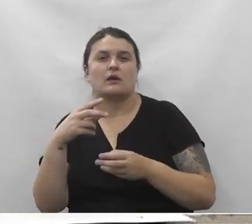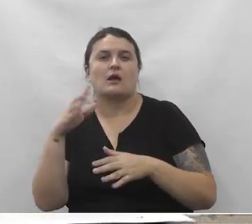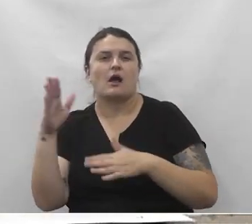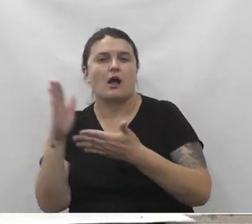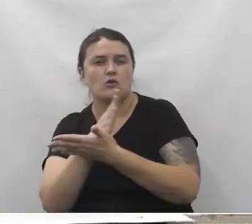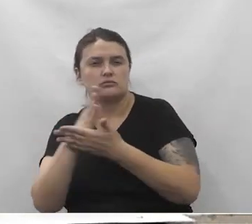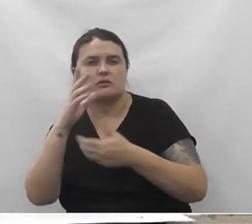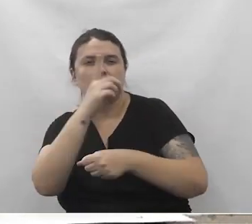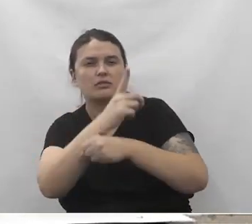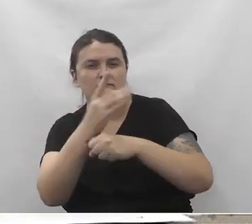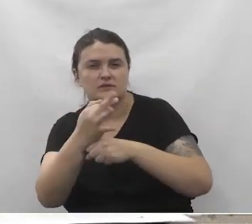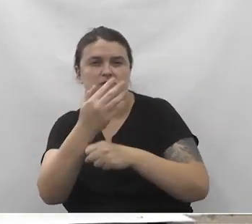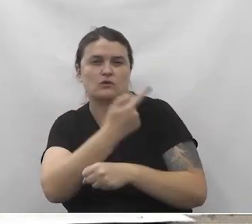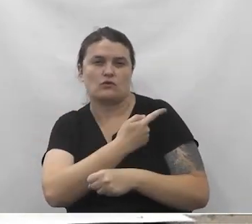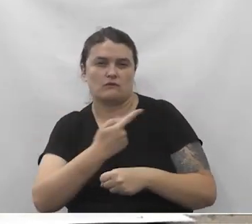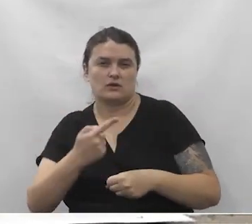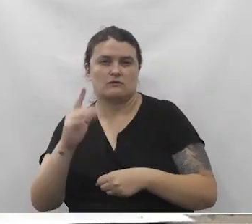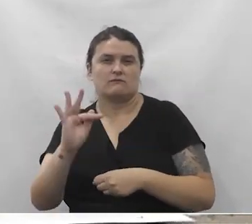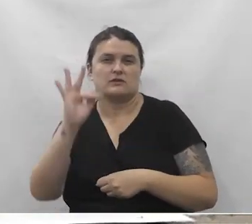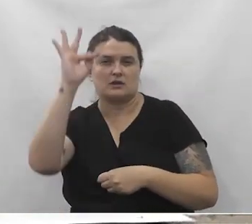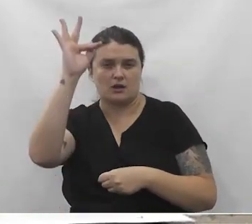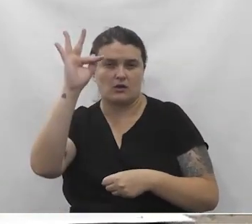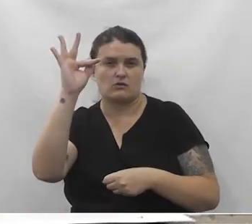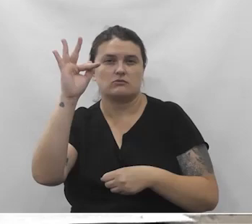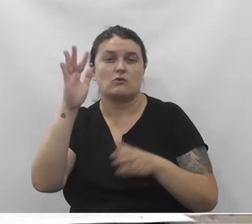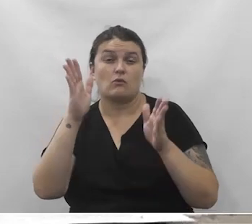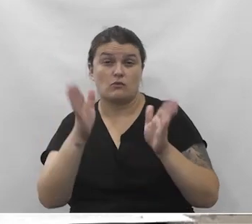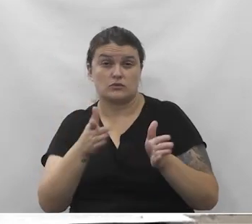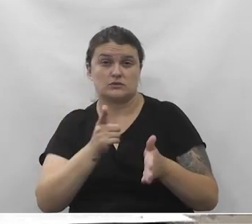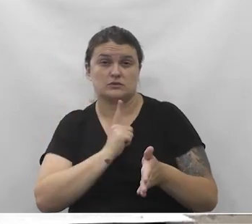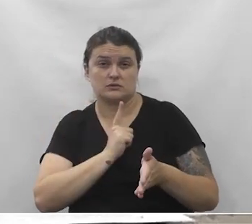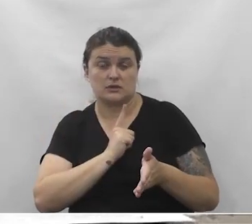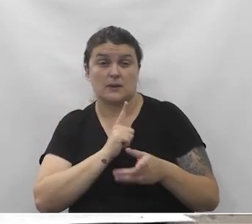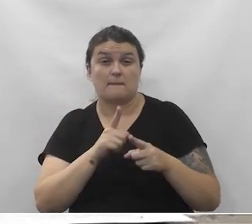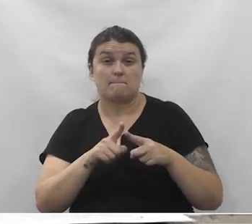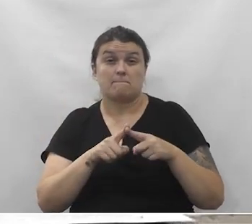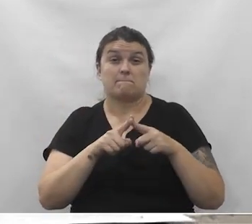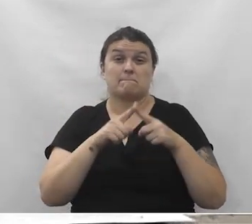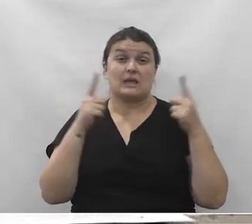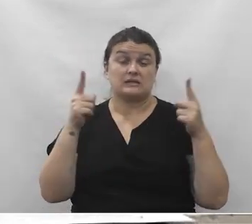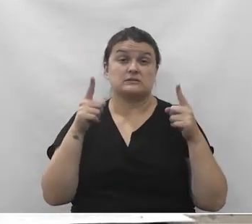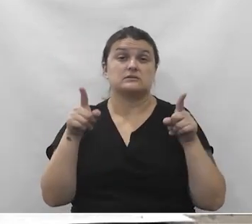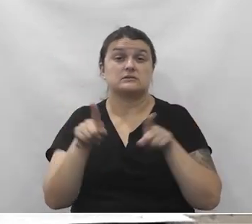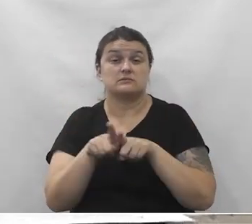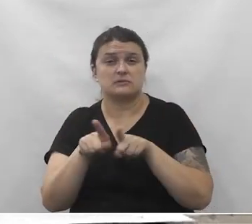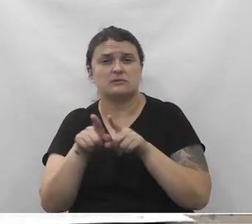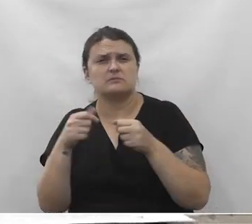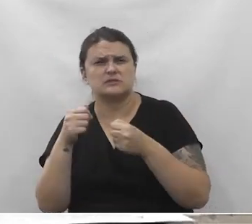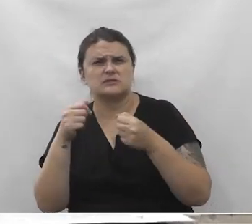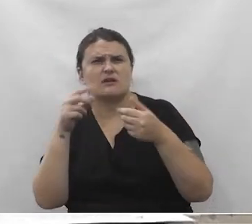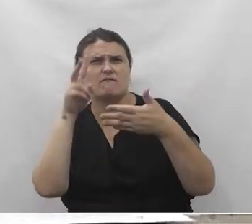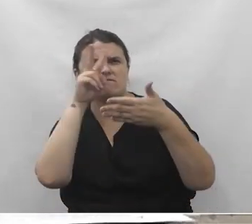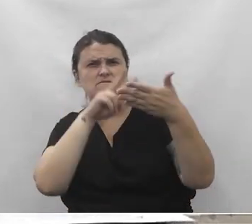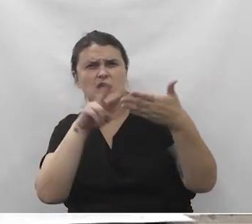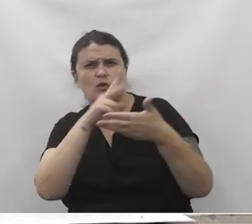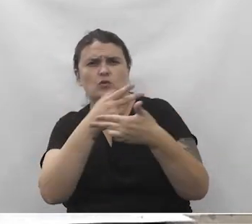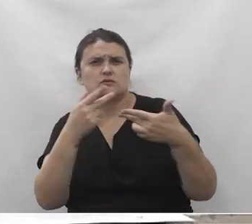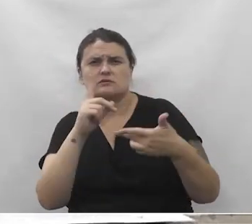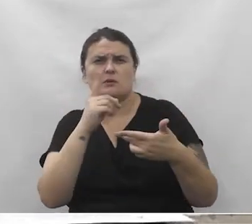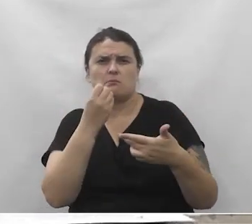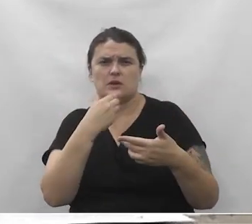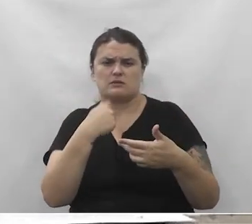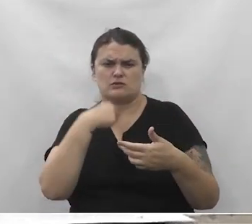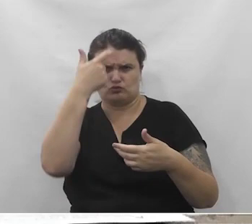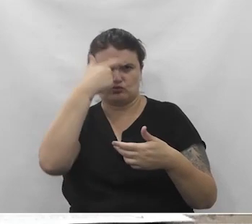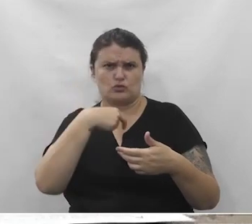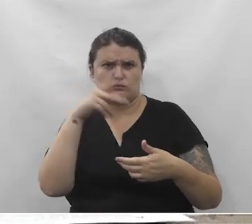defendem aí o governo federal que a gente tem hoje em dia mas a gente também tem que rever quando as coisas não vão bem